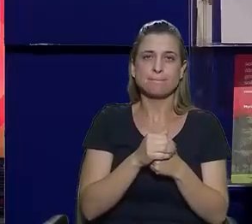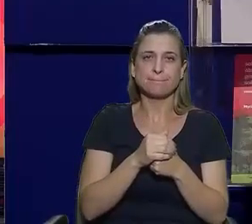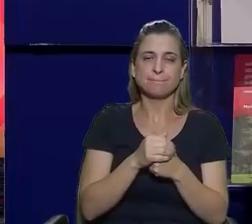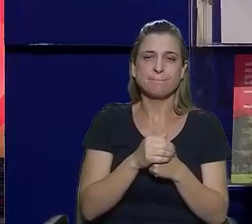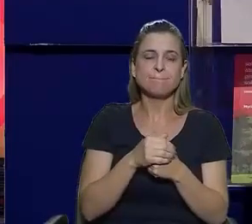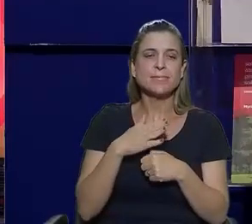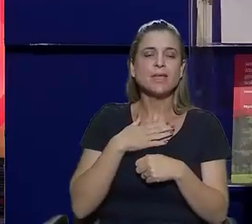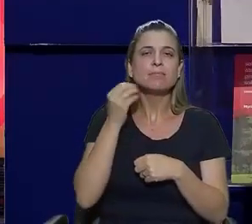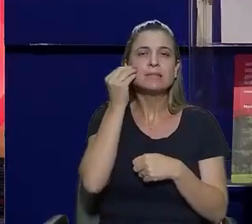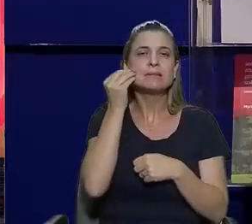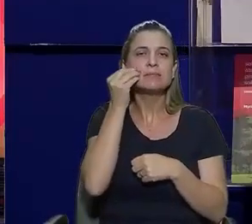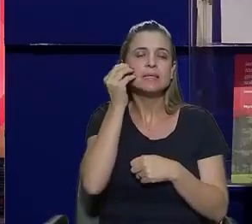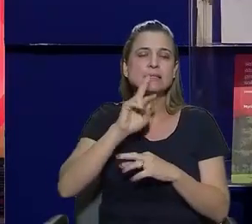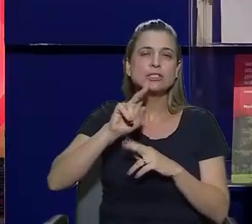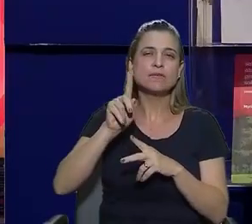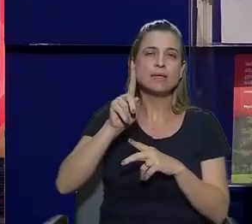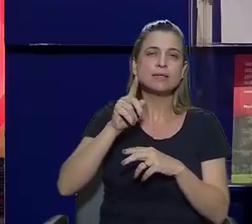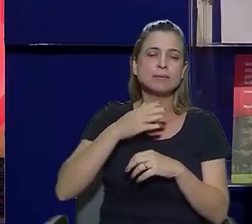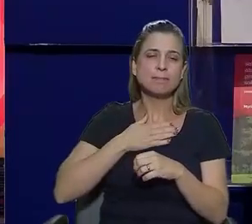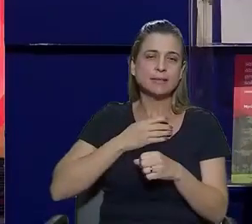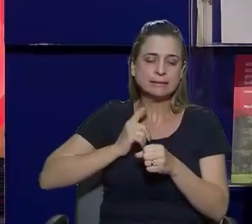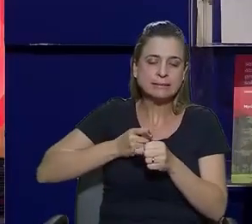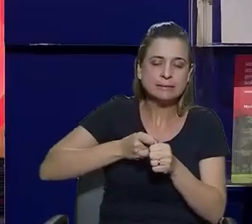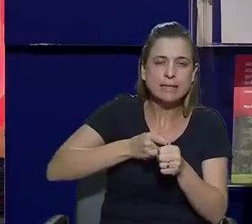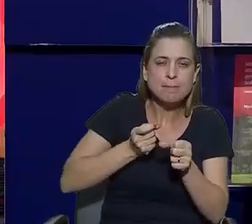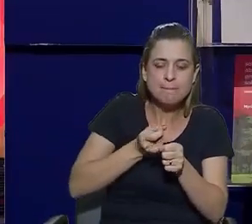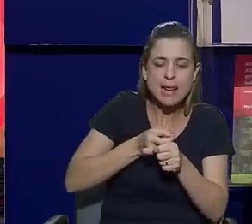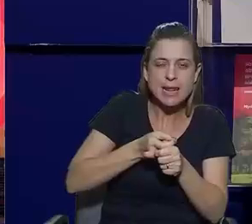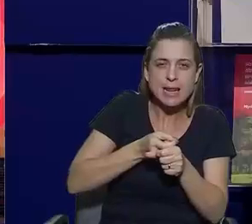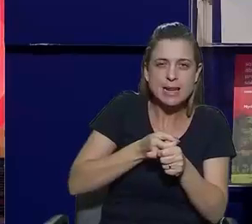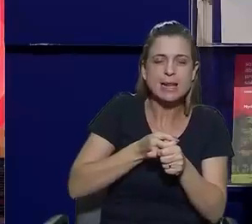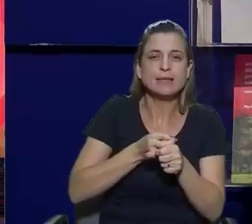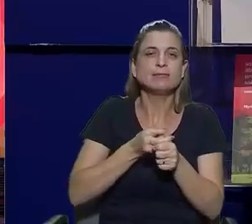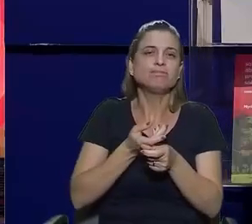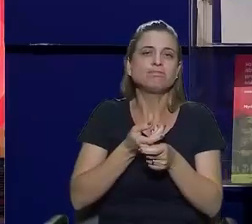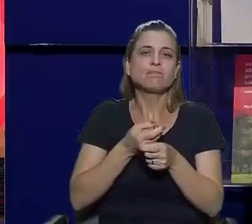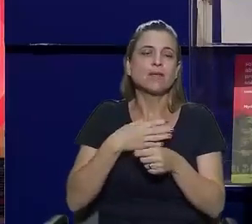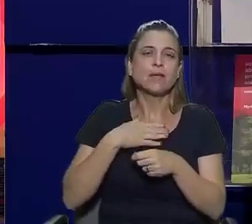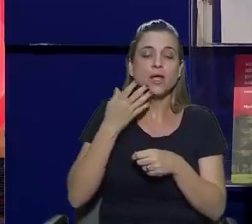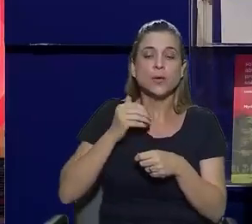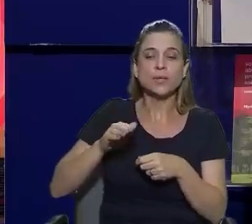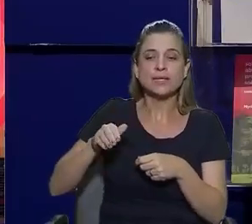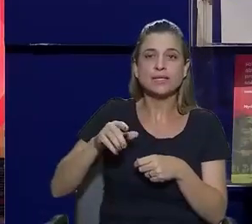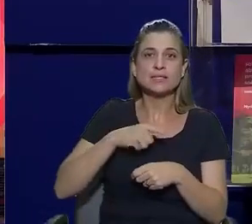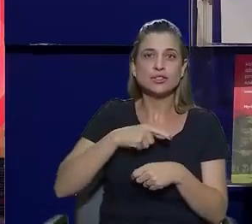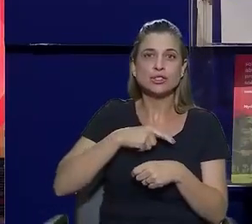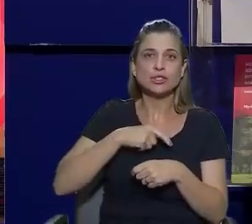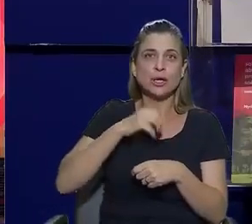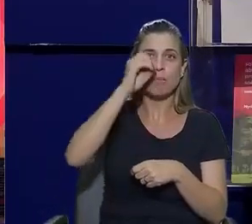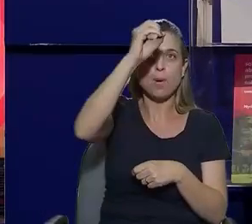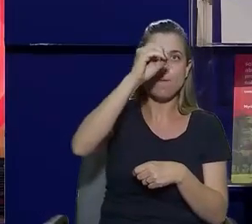é diferente. Como eu venho de uma cidade pequena, né, onde nada acontecia, e quando a gente era menino, puseram um semáforo e a gente deitava na rua porque não passava carro,